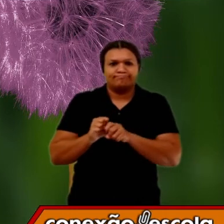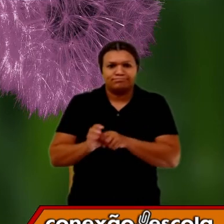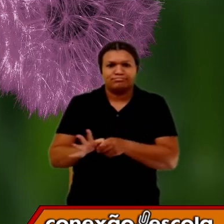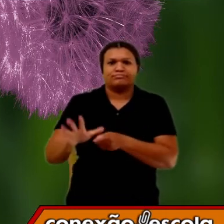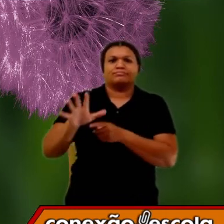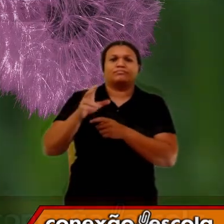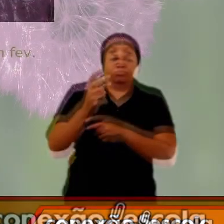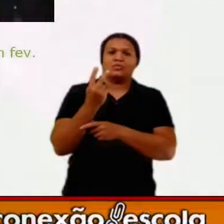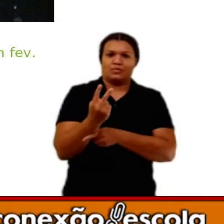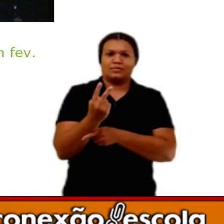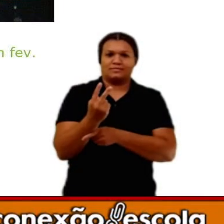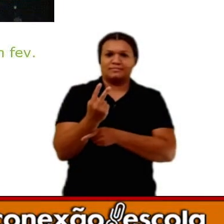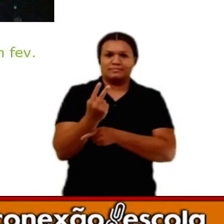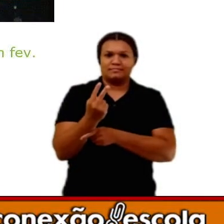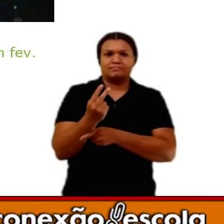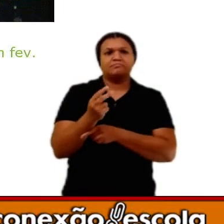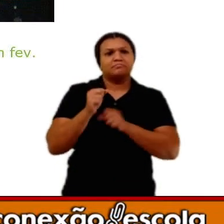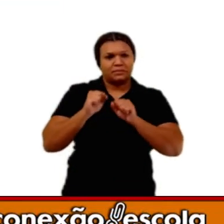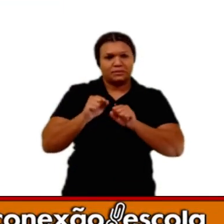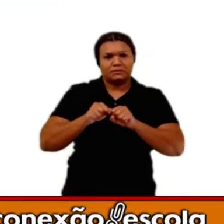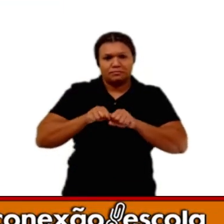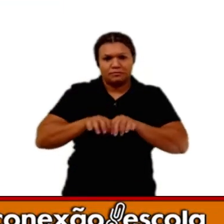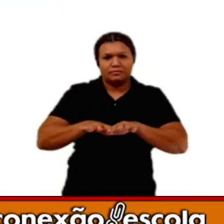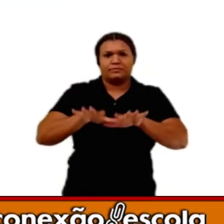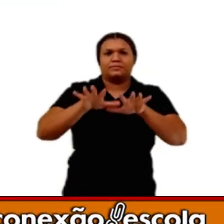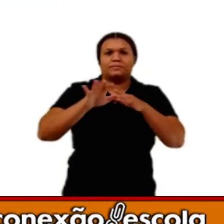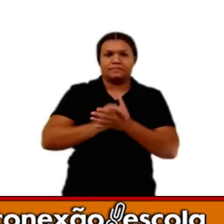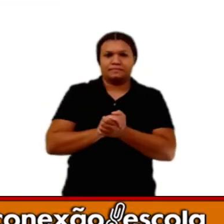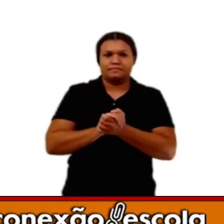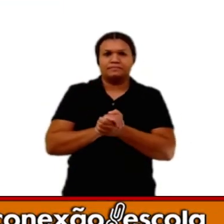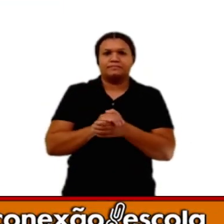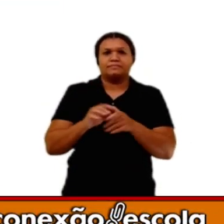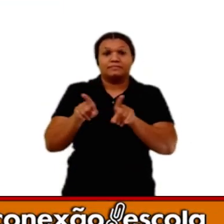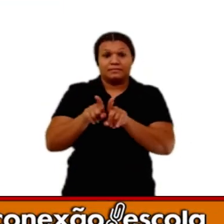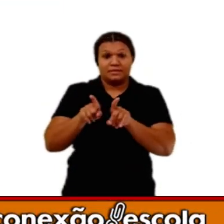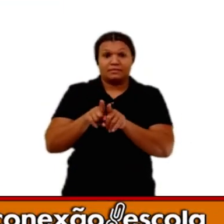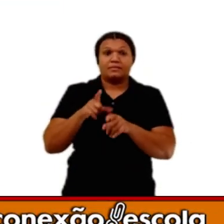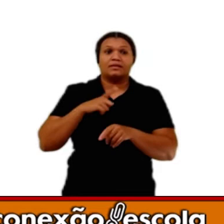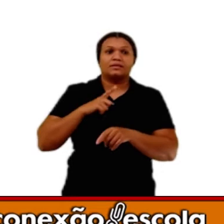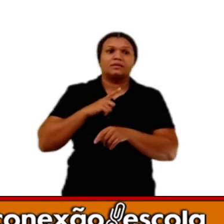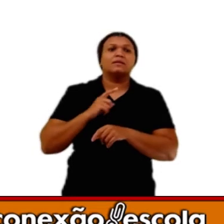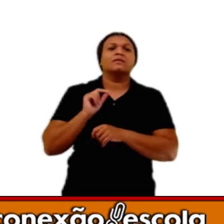processo chamado fragmentação. E temos aí a